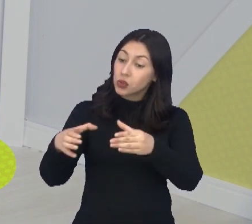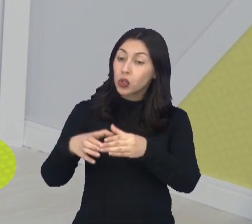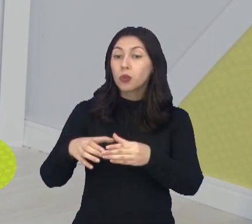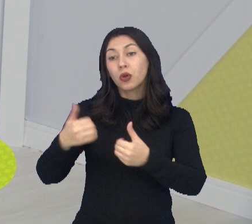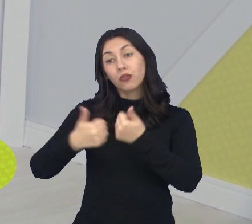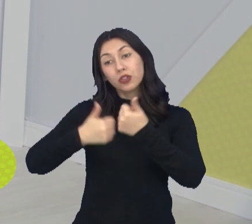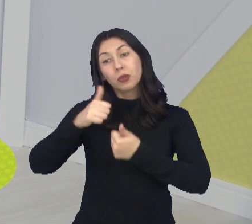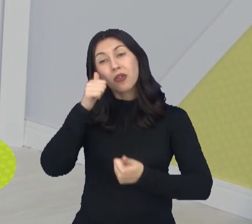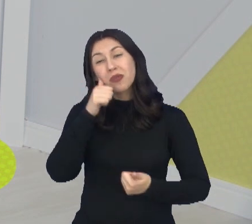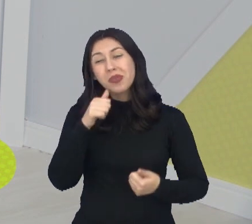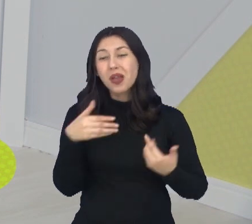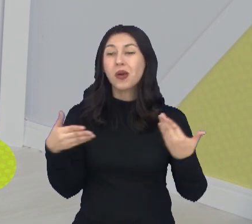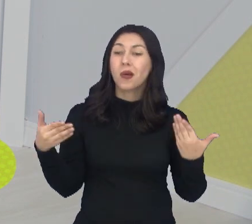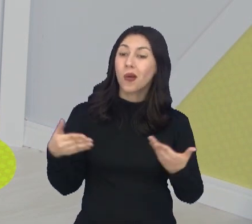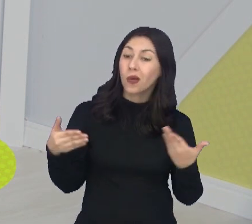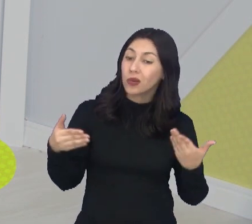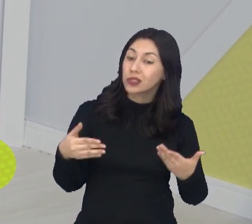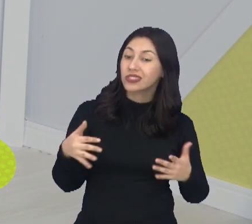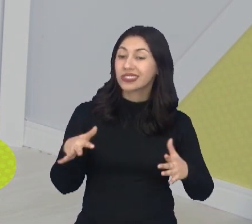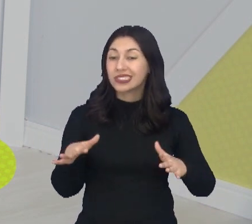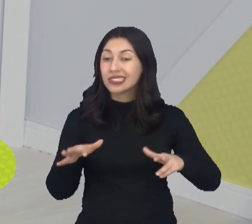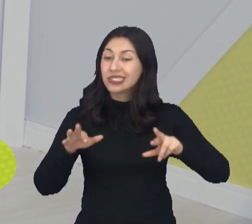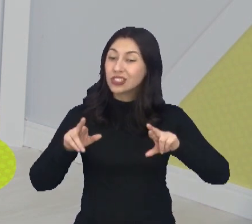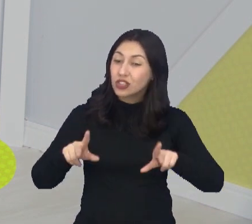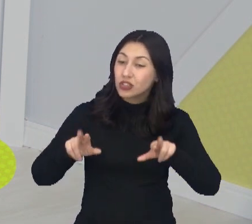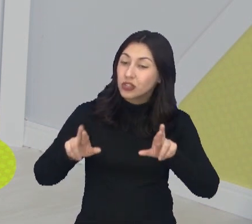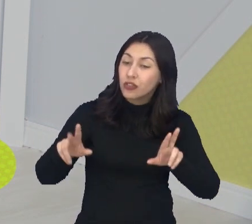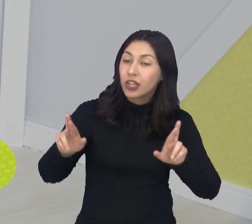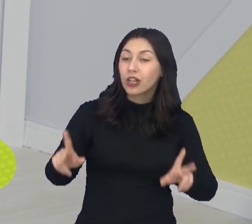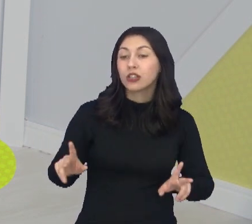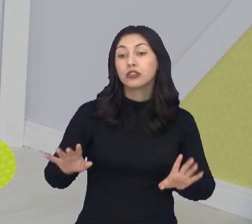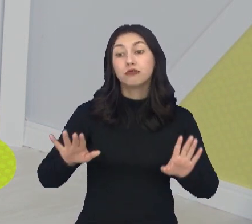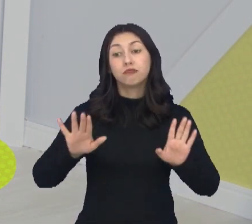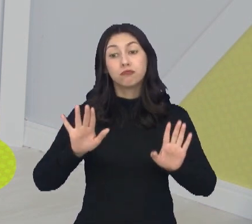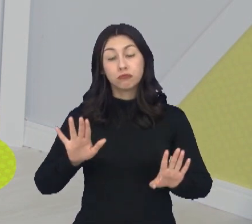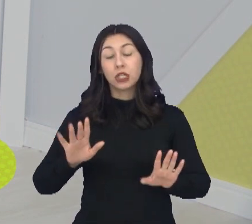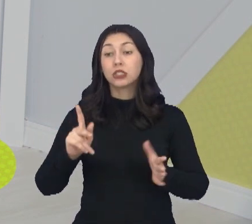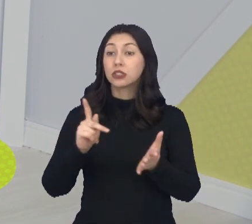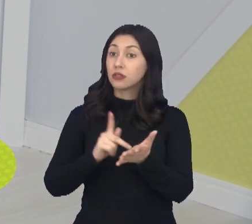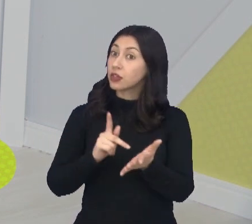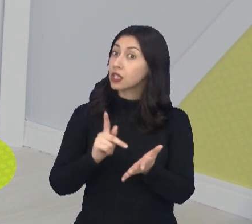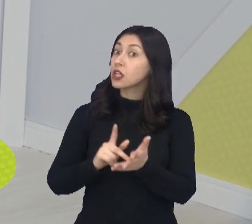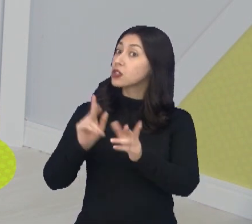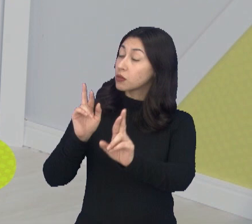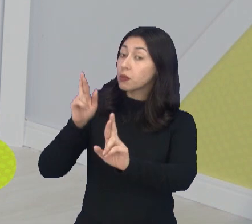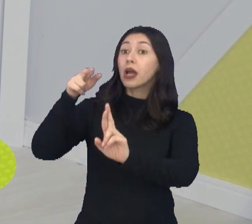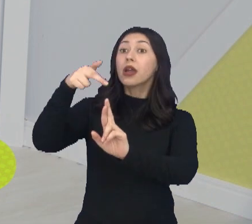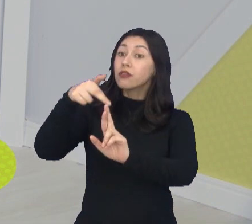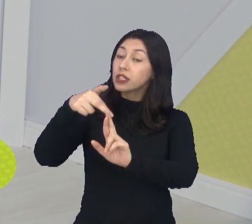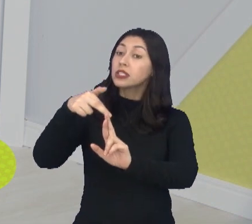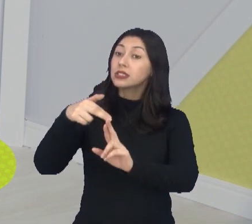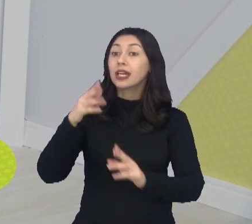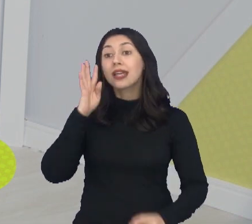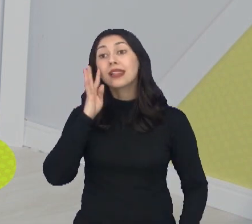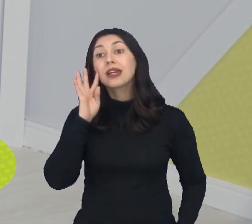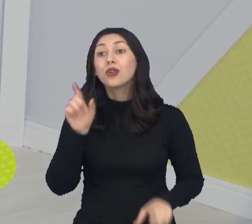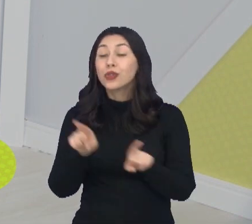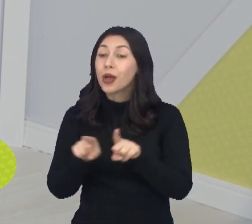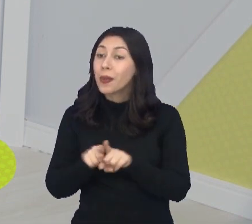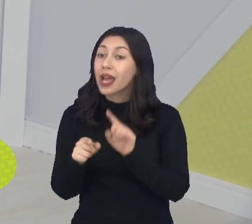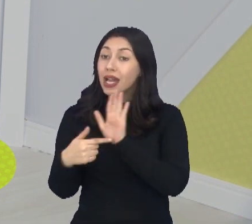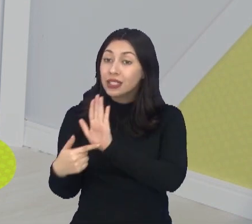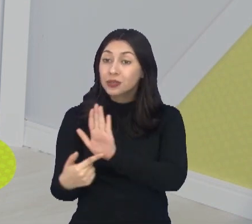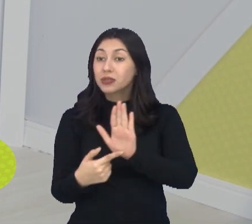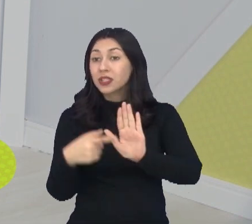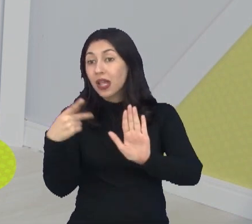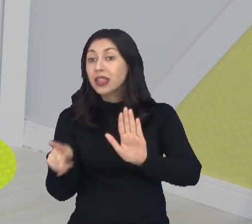está um pouquinho mais diferente daquilo que já foi, mas realmente é uma referência no futebol feminino e bacana ter essa exposição